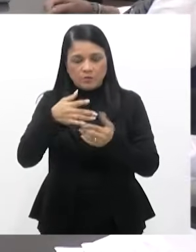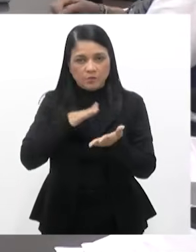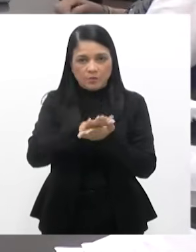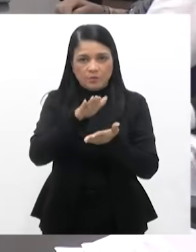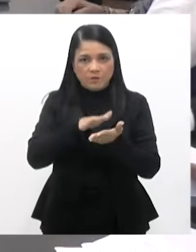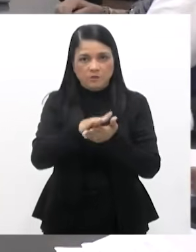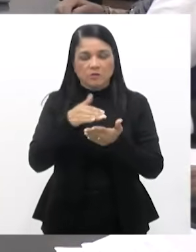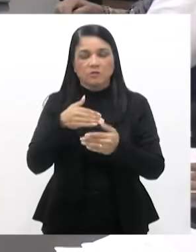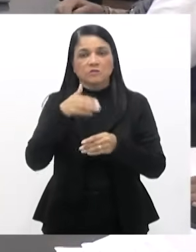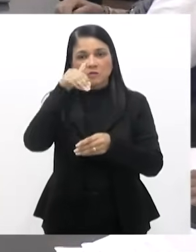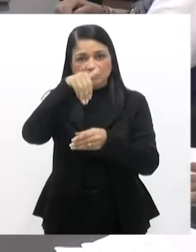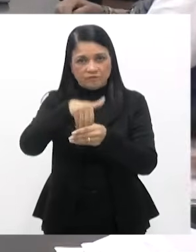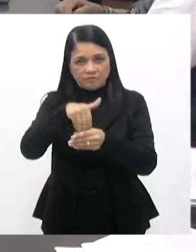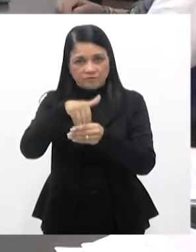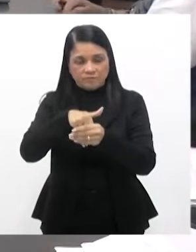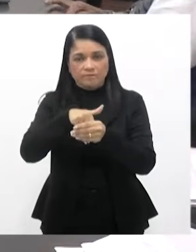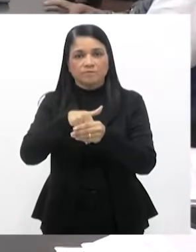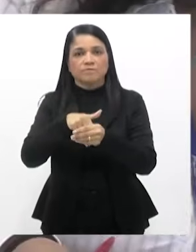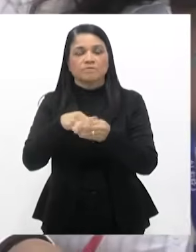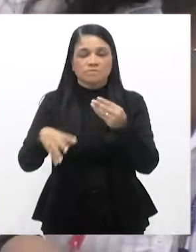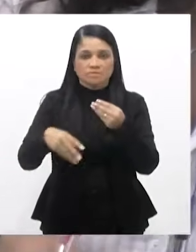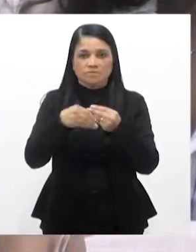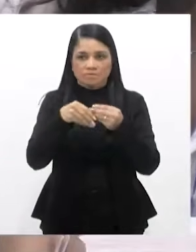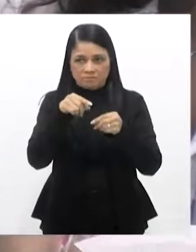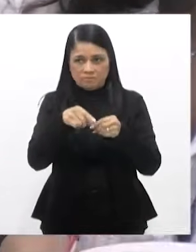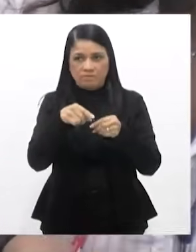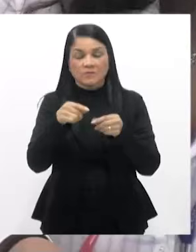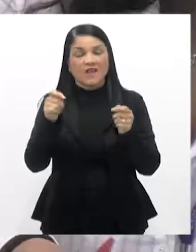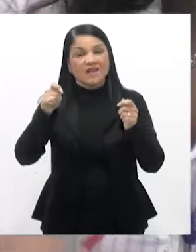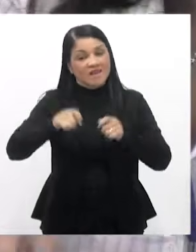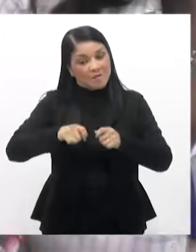convocação da eleição suplementar, entendendo que a eleição pode